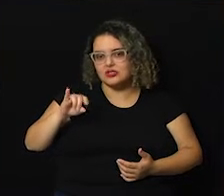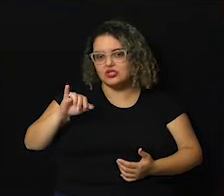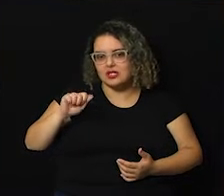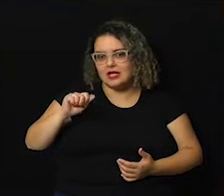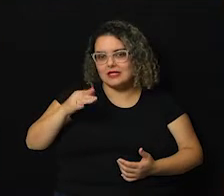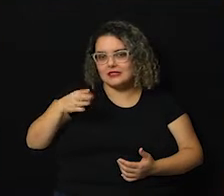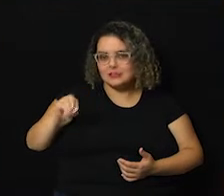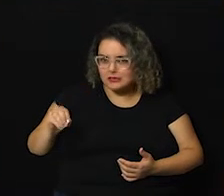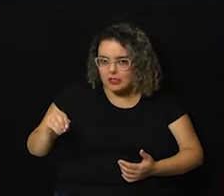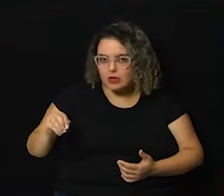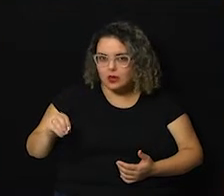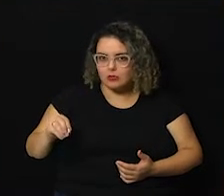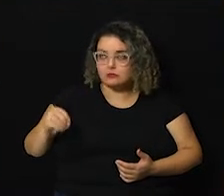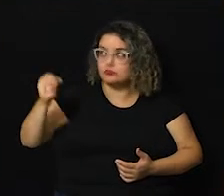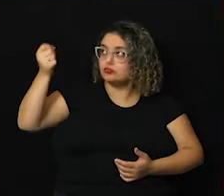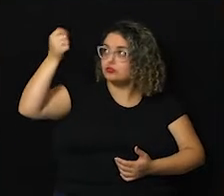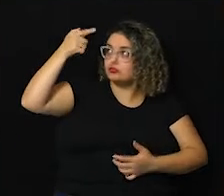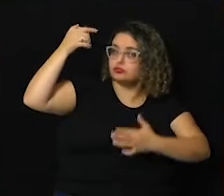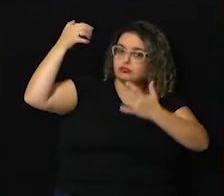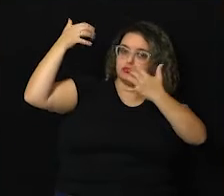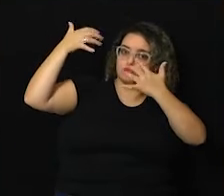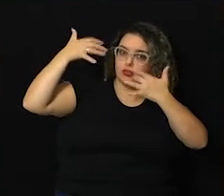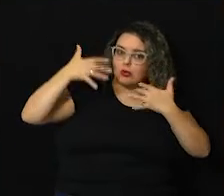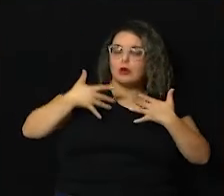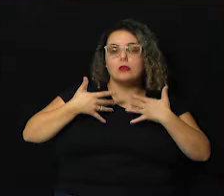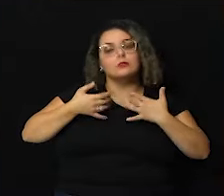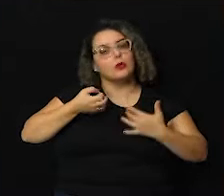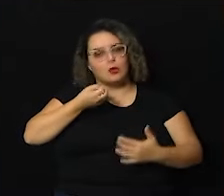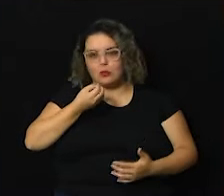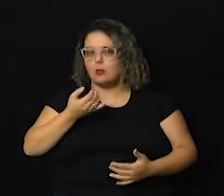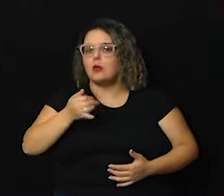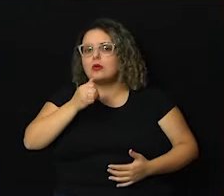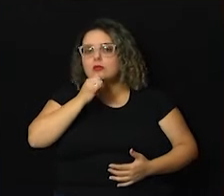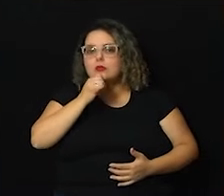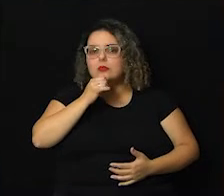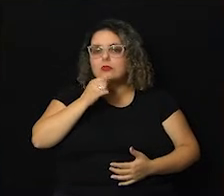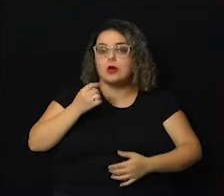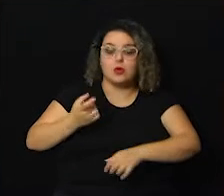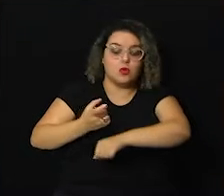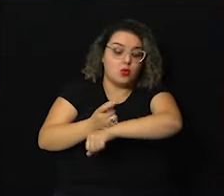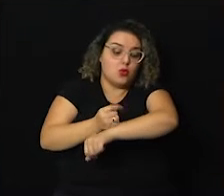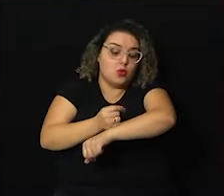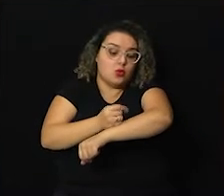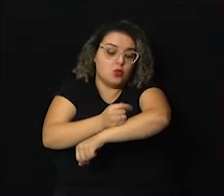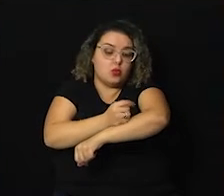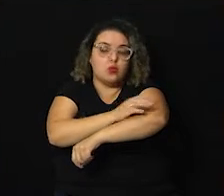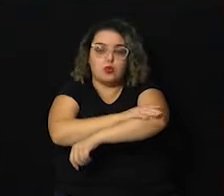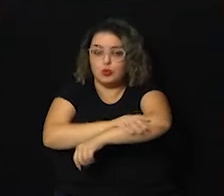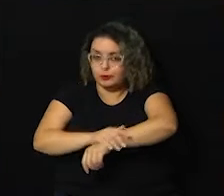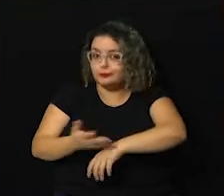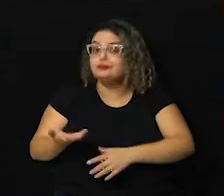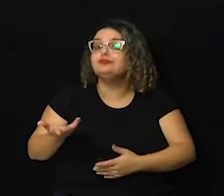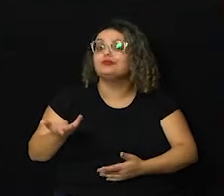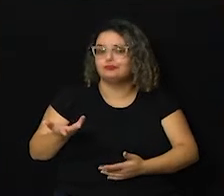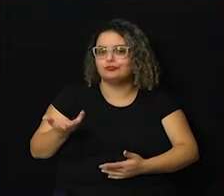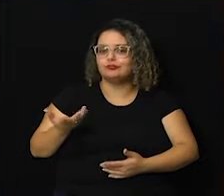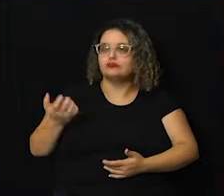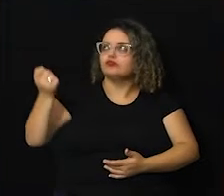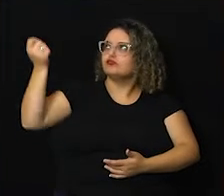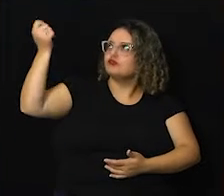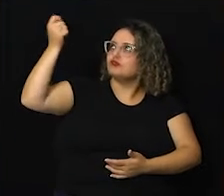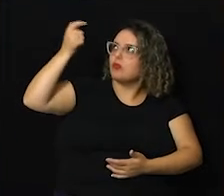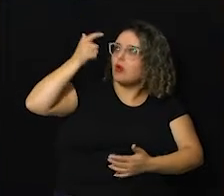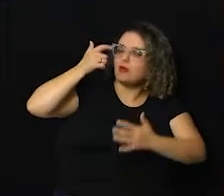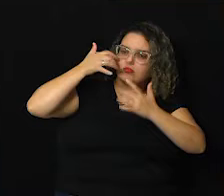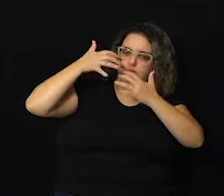os dias. A irradiação ultravioleta do sol é um bom exemplo disso. Todo mundo sabe, olha, o câncer de pele, né, por causa